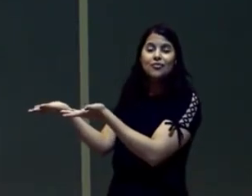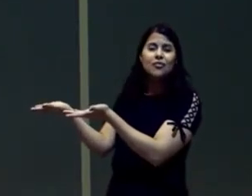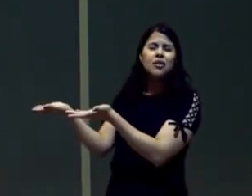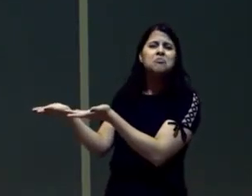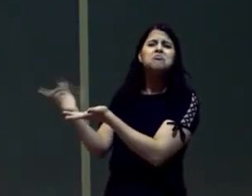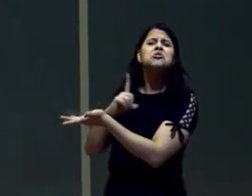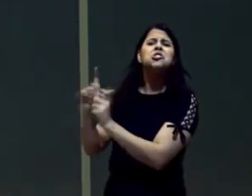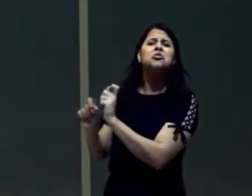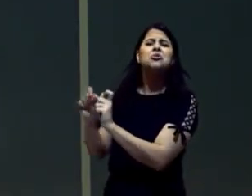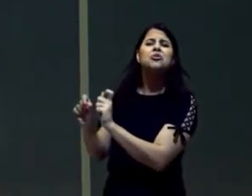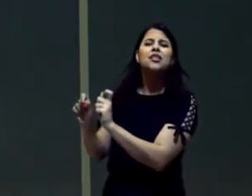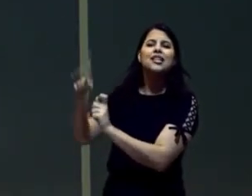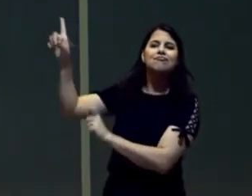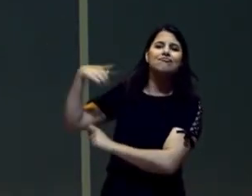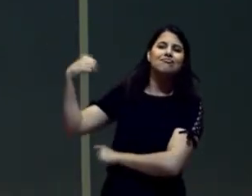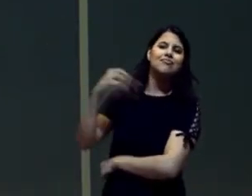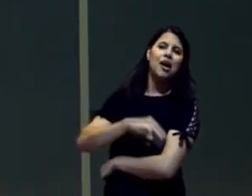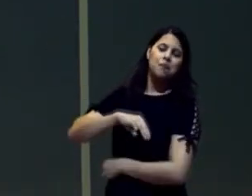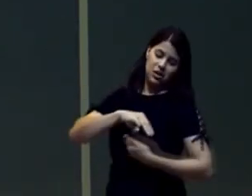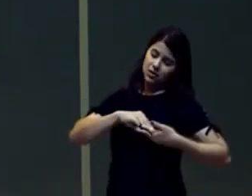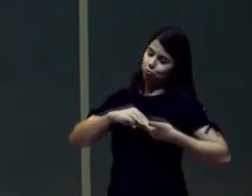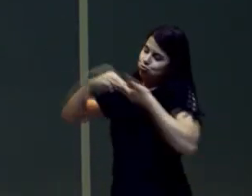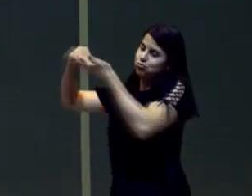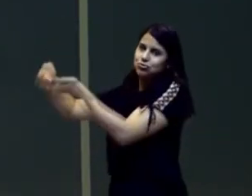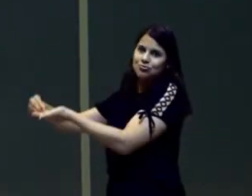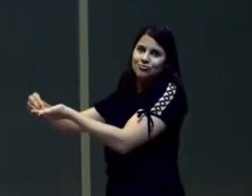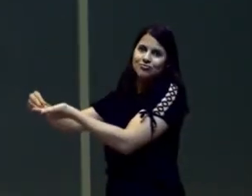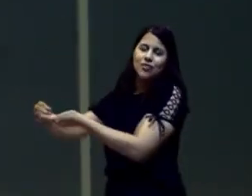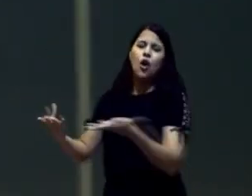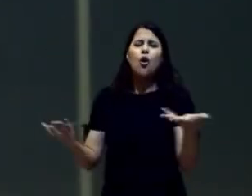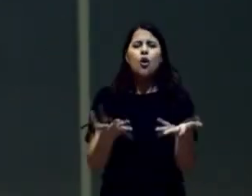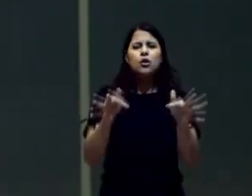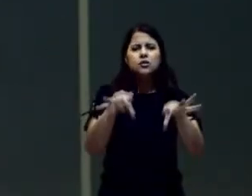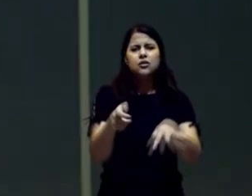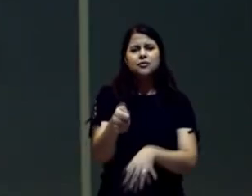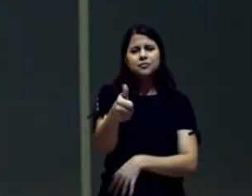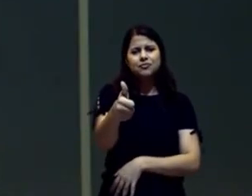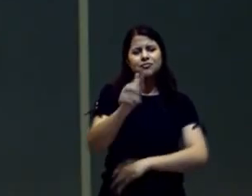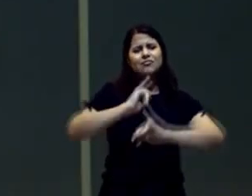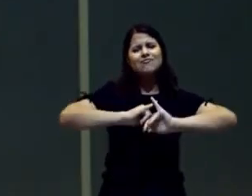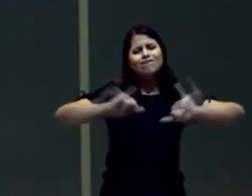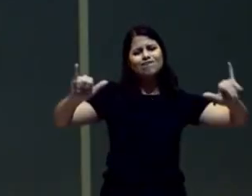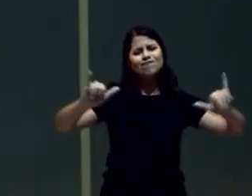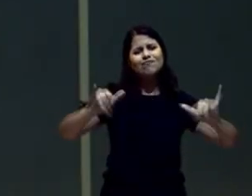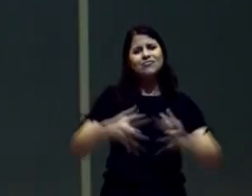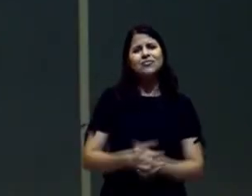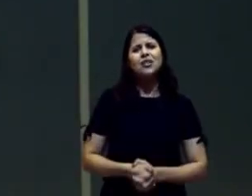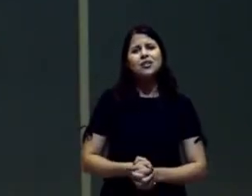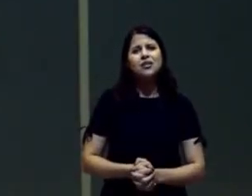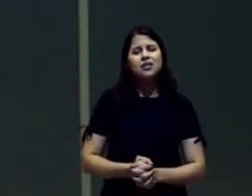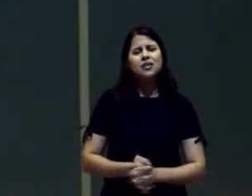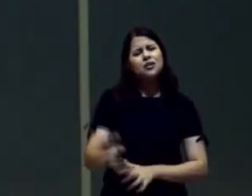tinha era uma chamada missionária. Eu concluo nesta noite, e eu concluo chamando vocês